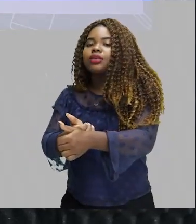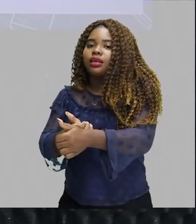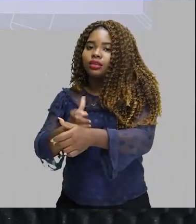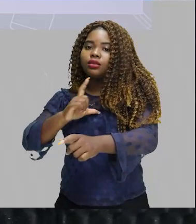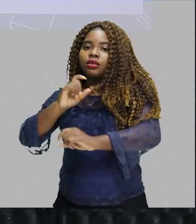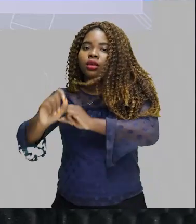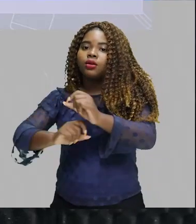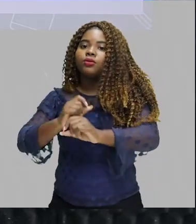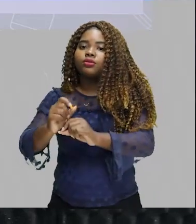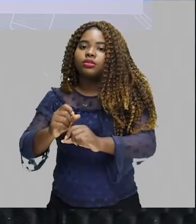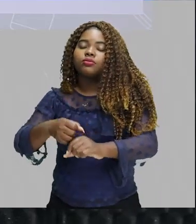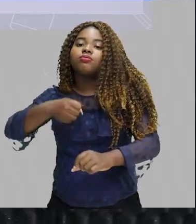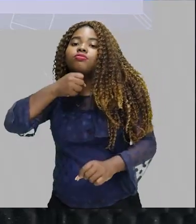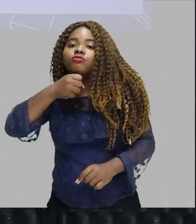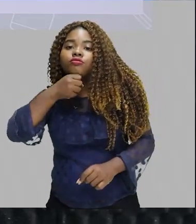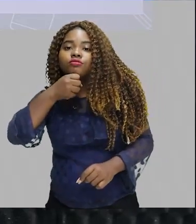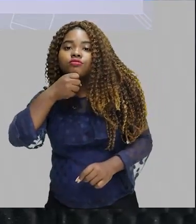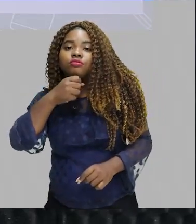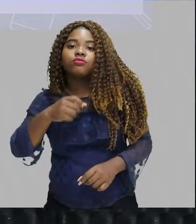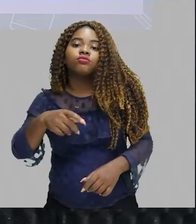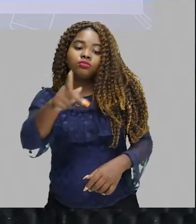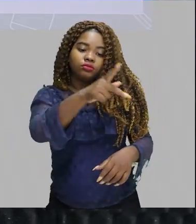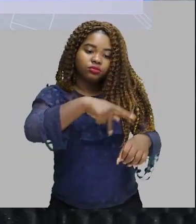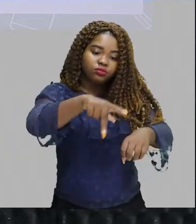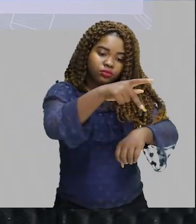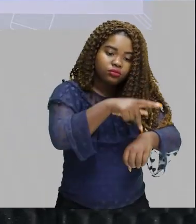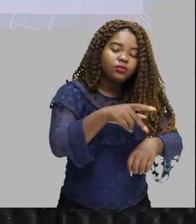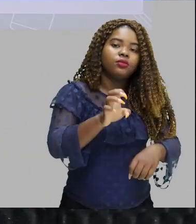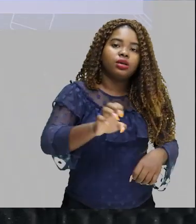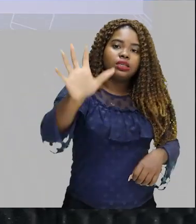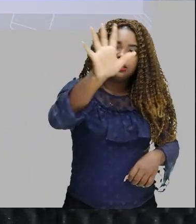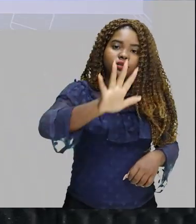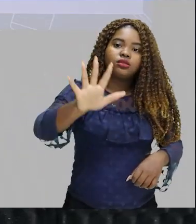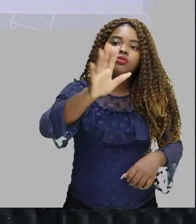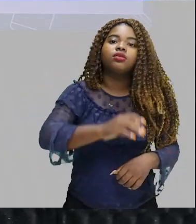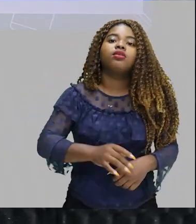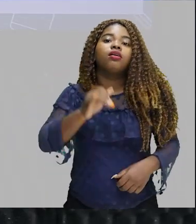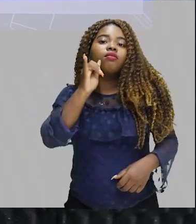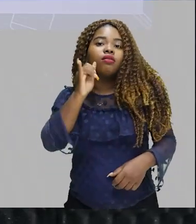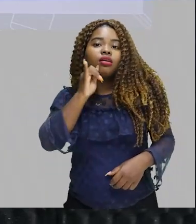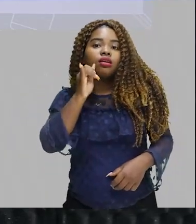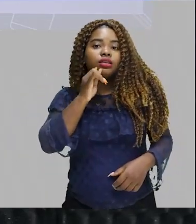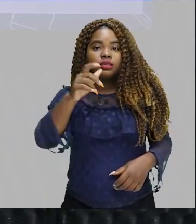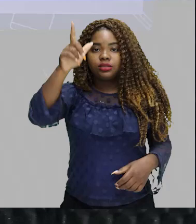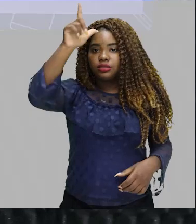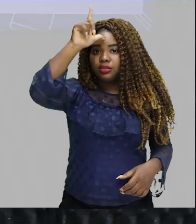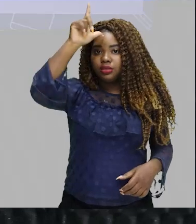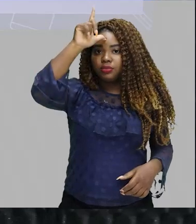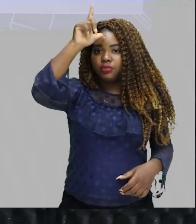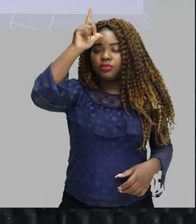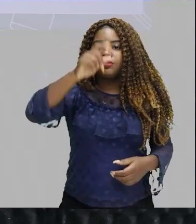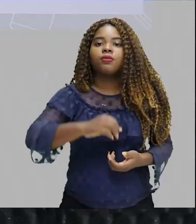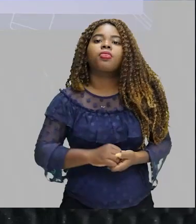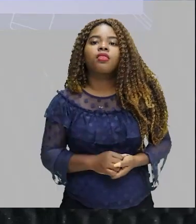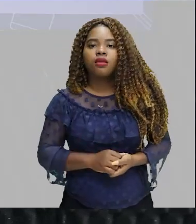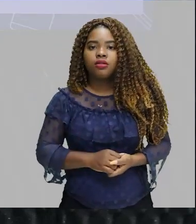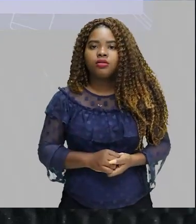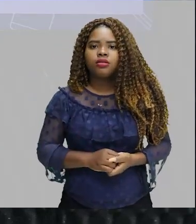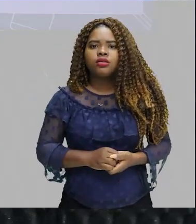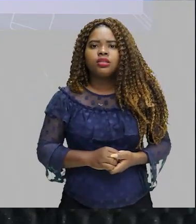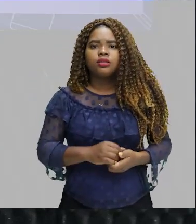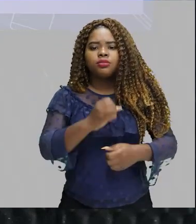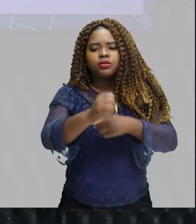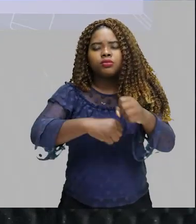Ou seja, já existem países na Europa, eu posso te citar a Alemanha, que em projeções para daqui a 10 anos, quando tu vai